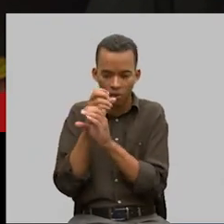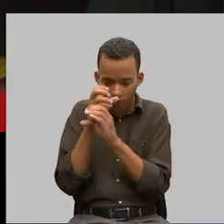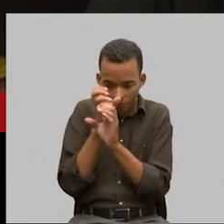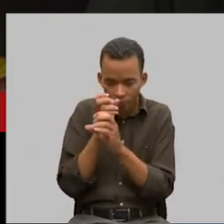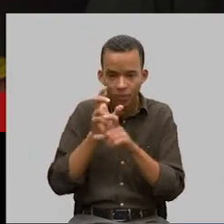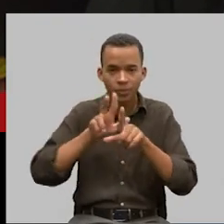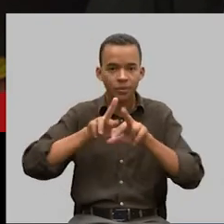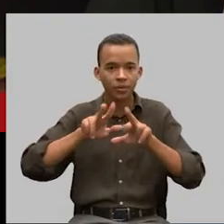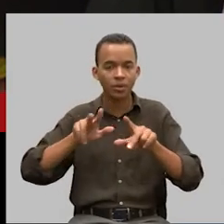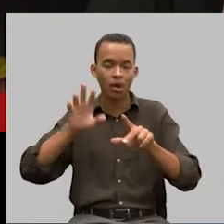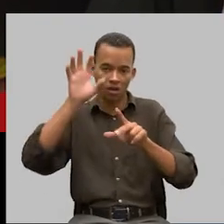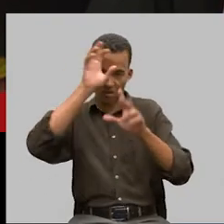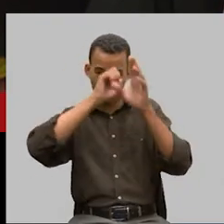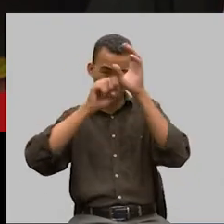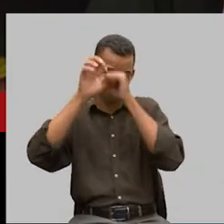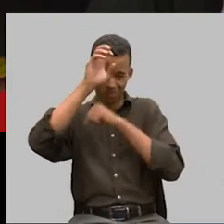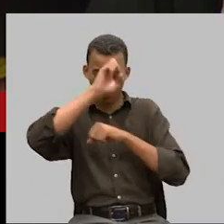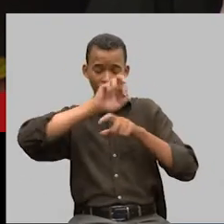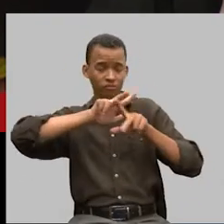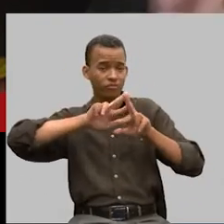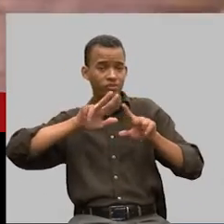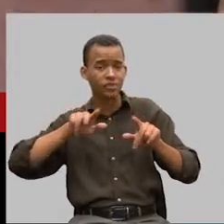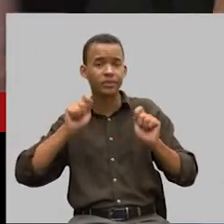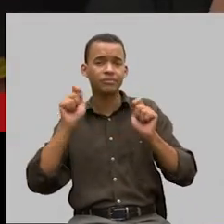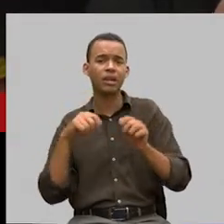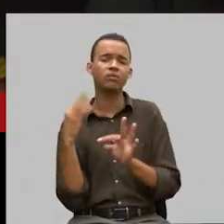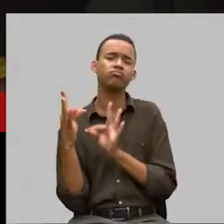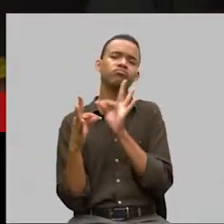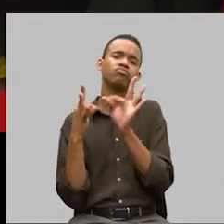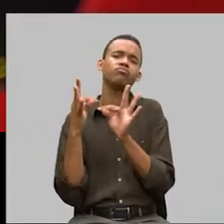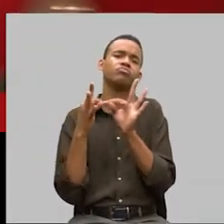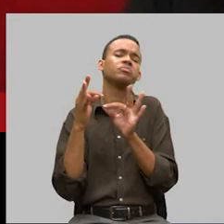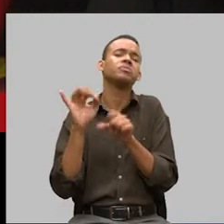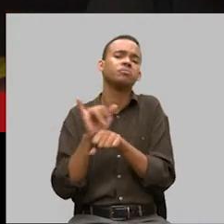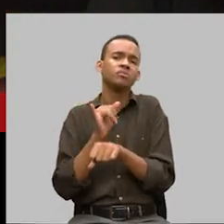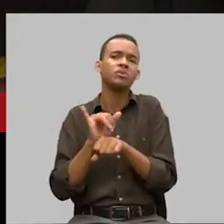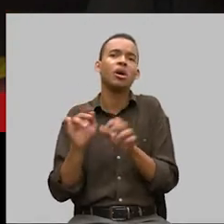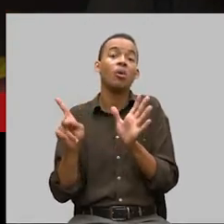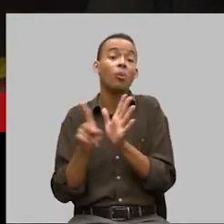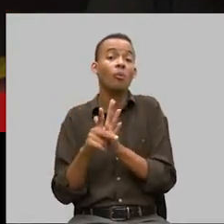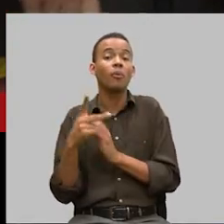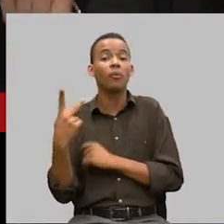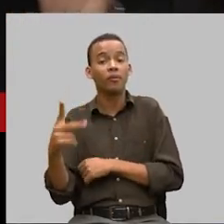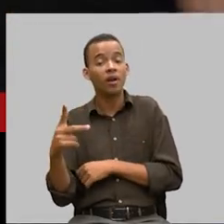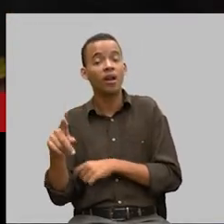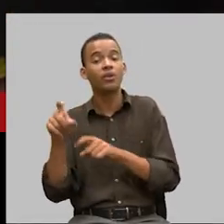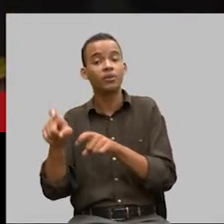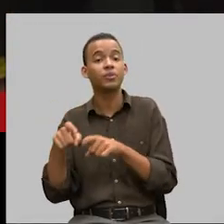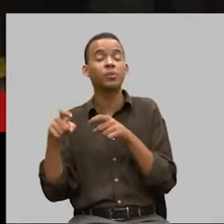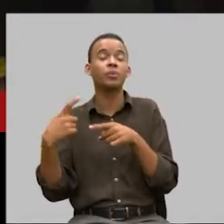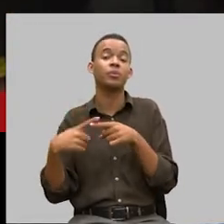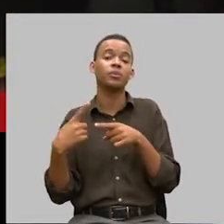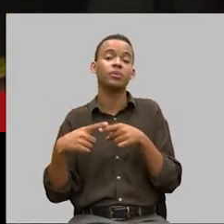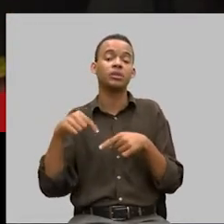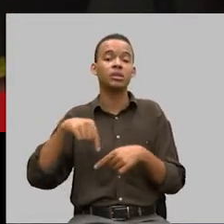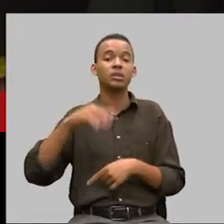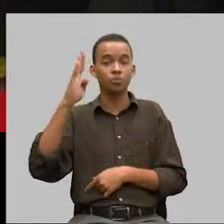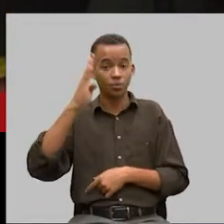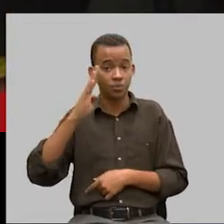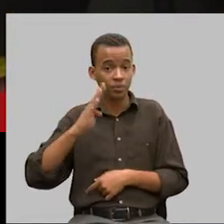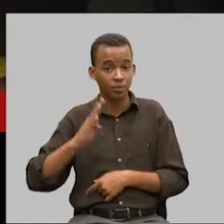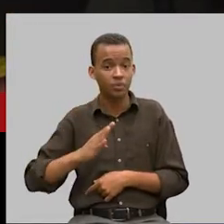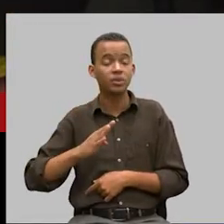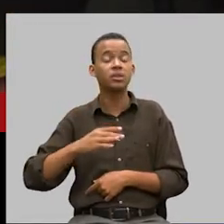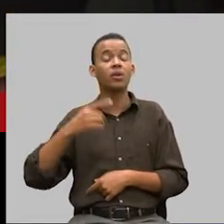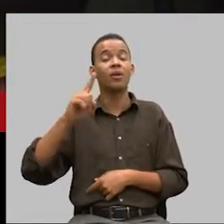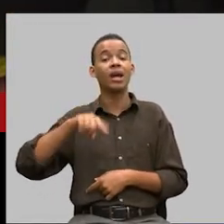várias outras coisas desenvolver tecnologias no campo o campo no Brasil é o setor o